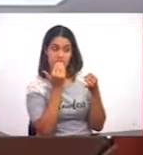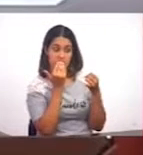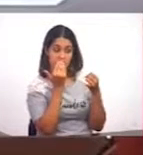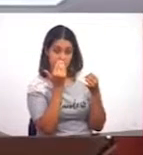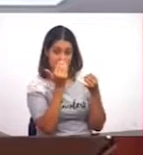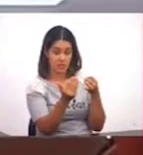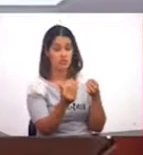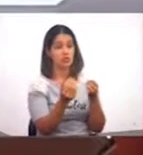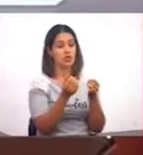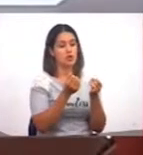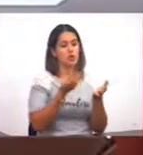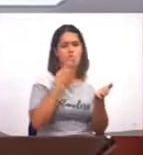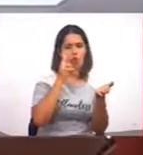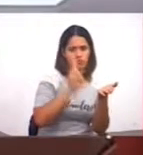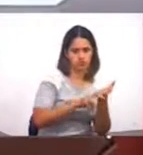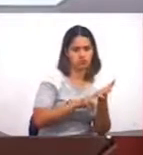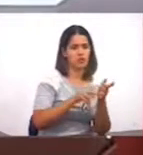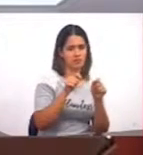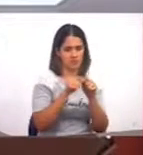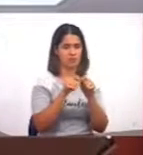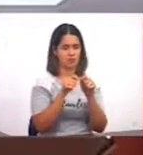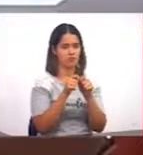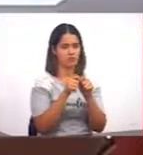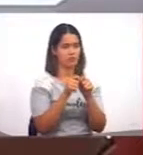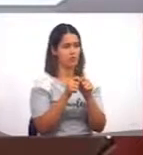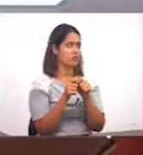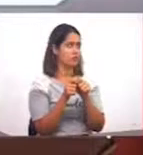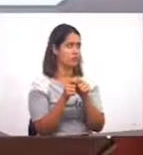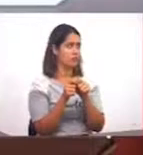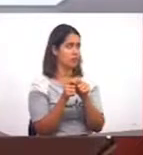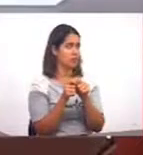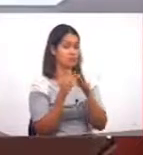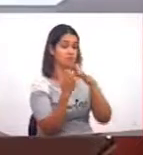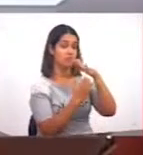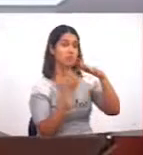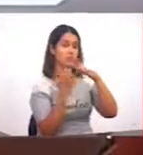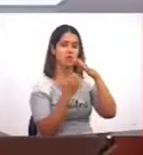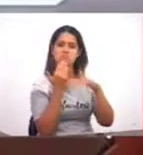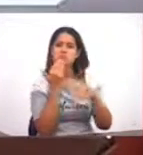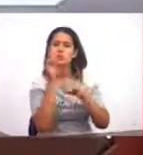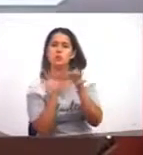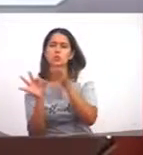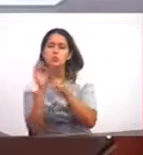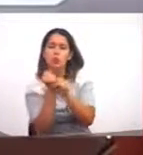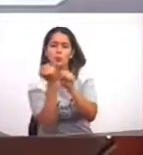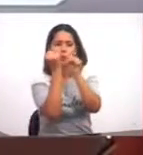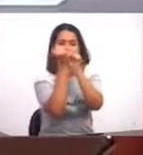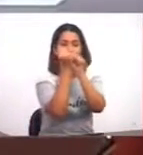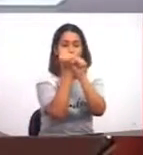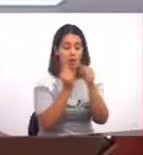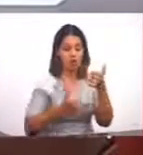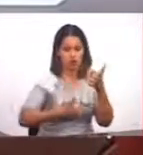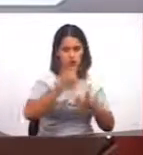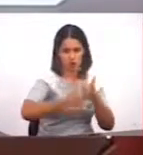licitada para colocar no Plínio Marim a cobertura e a iluminação pública.